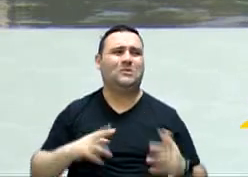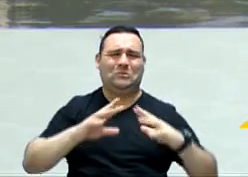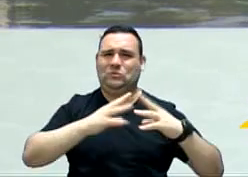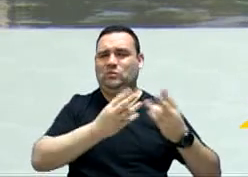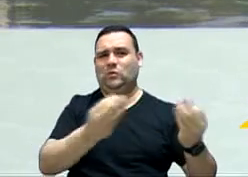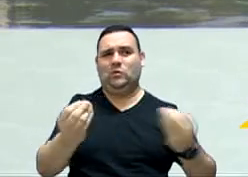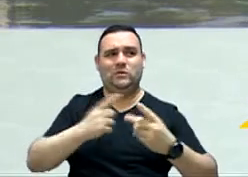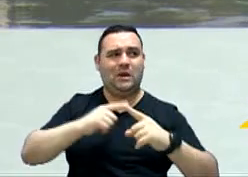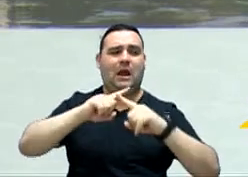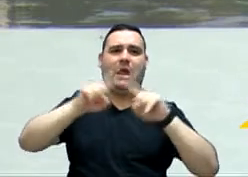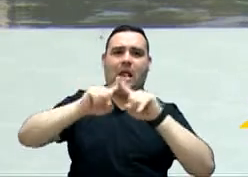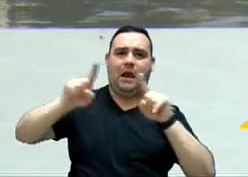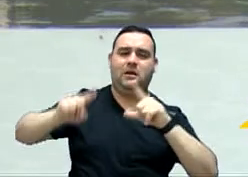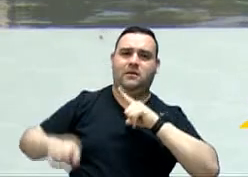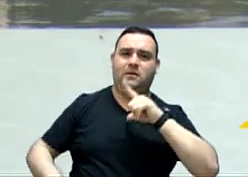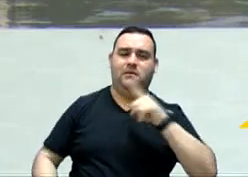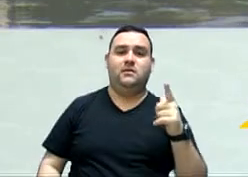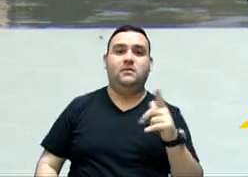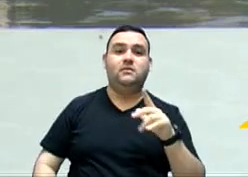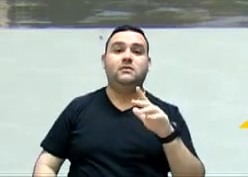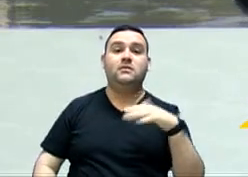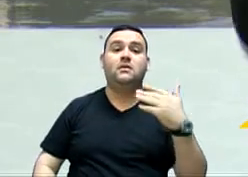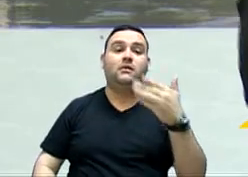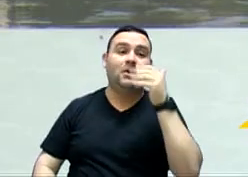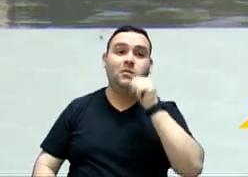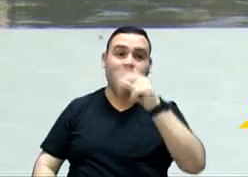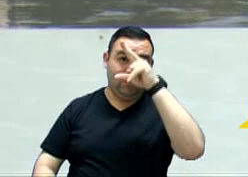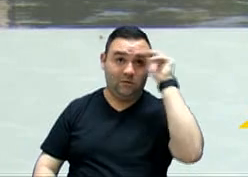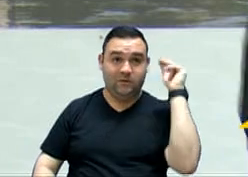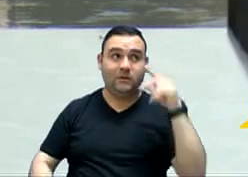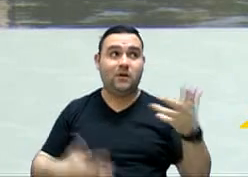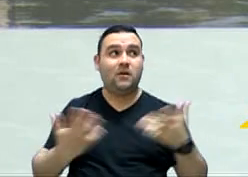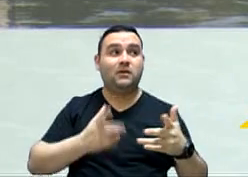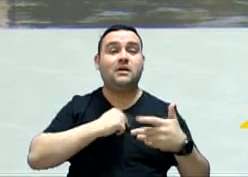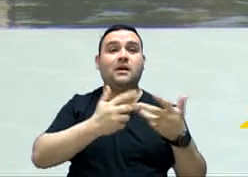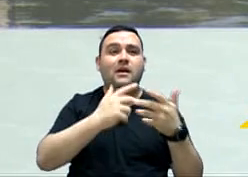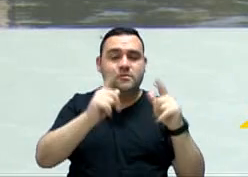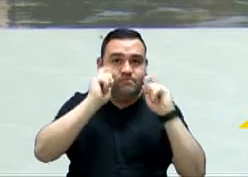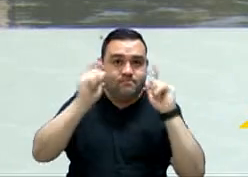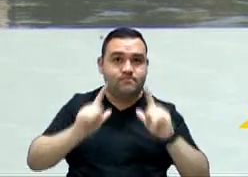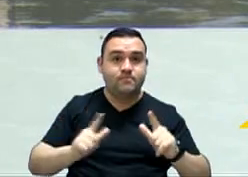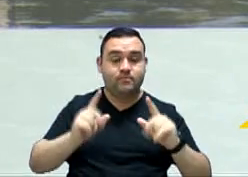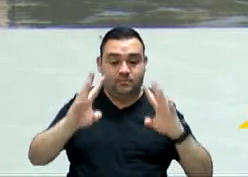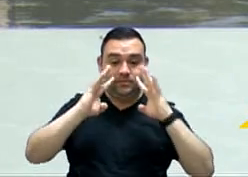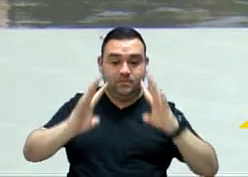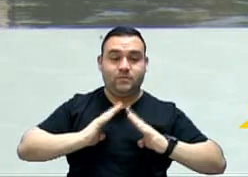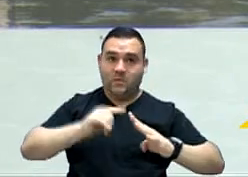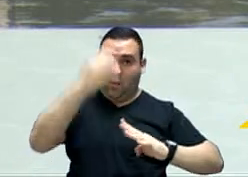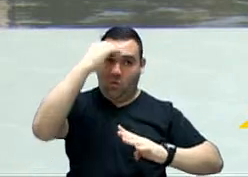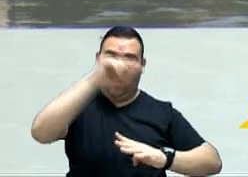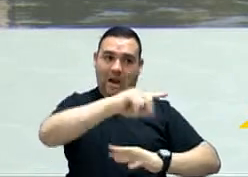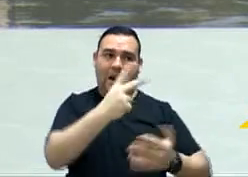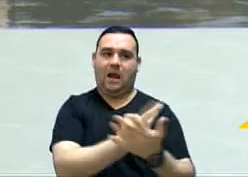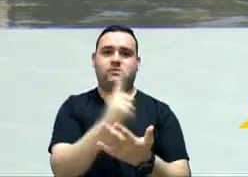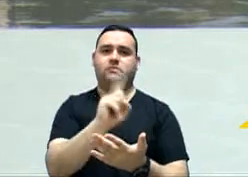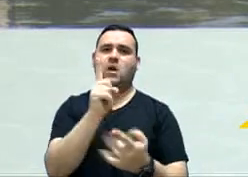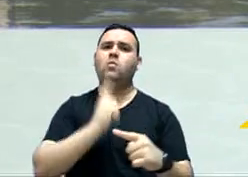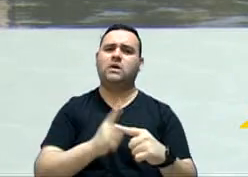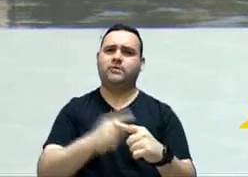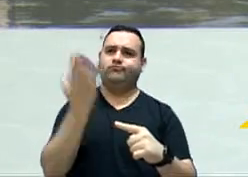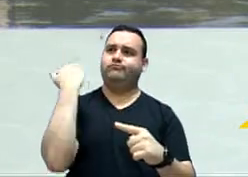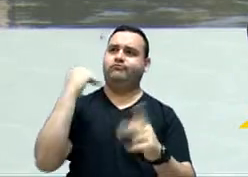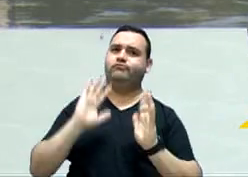todos recebendo essa reclamação, Hudson. E a prefeita entrou agora, eu quero que ela fique de olhos abertos, ela não tem culpa, porque isso já vinha